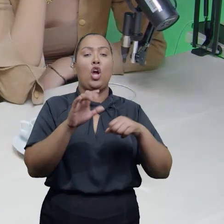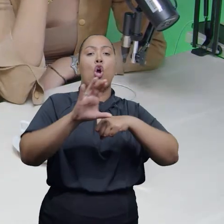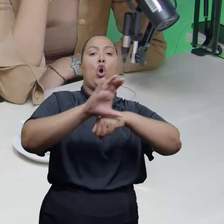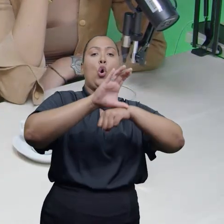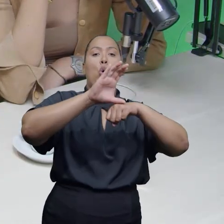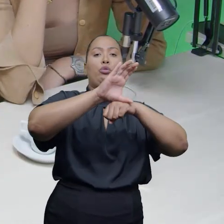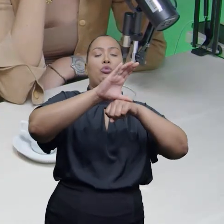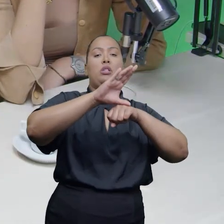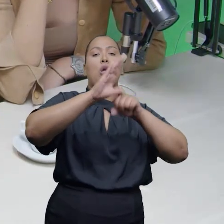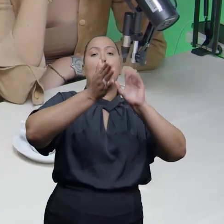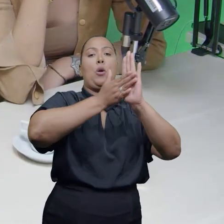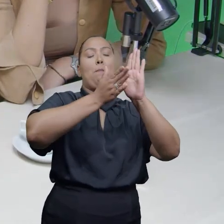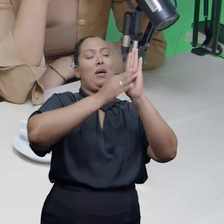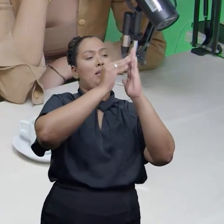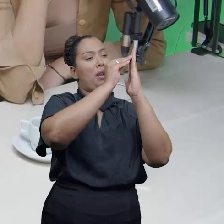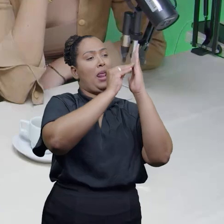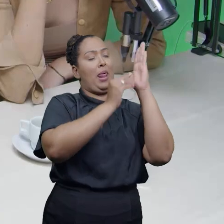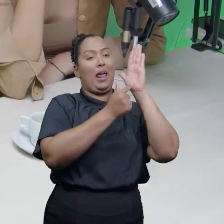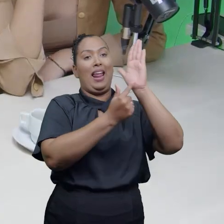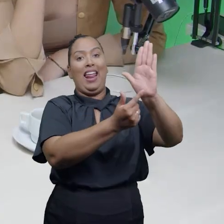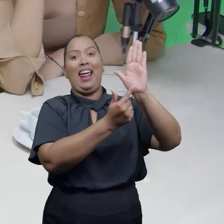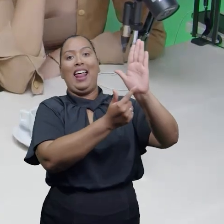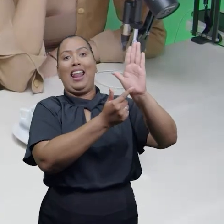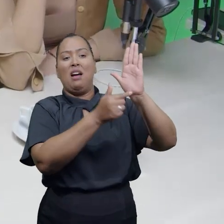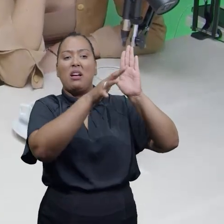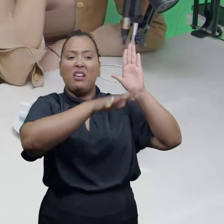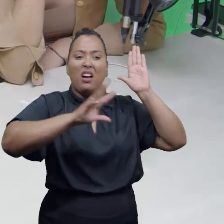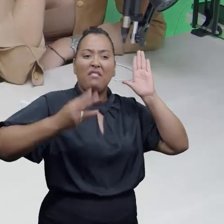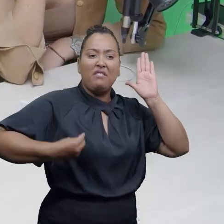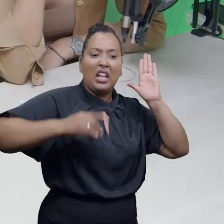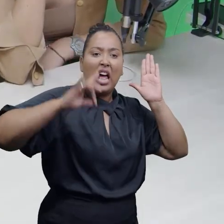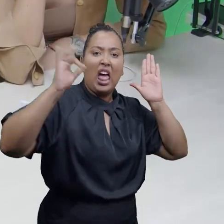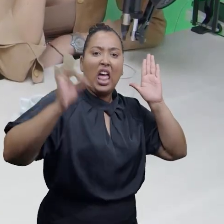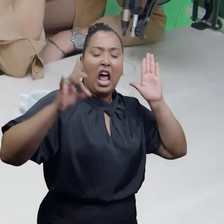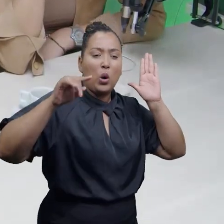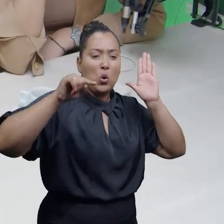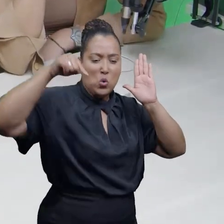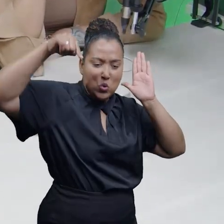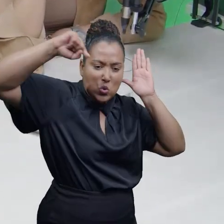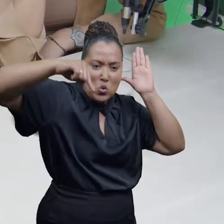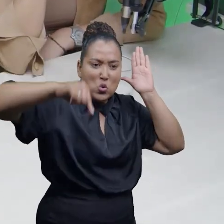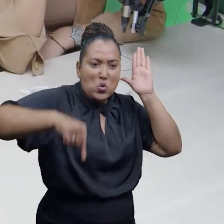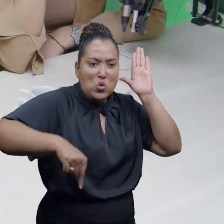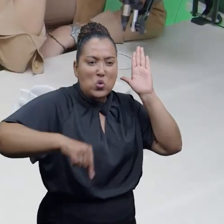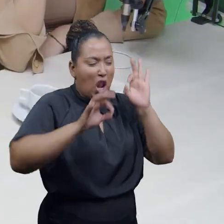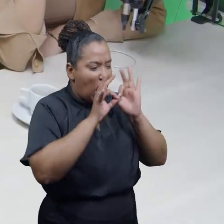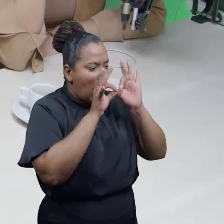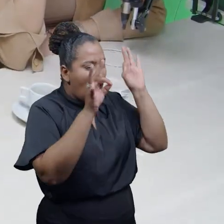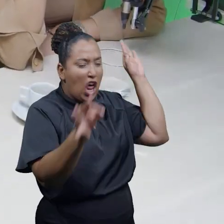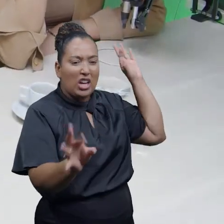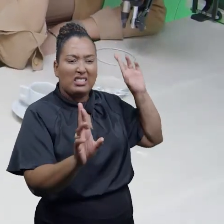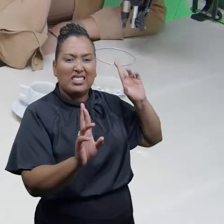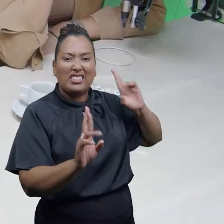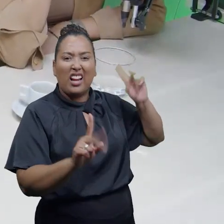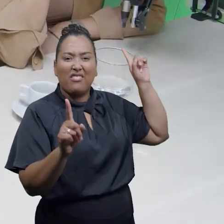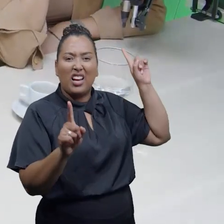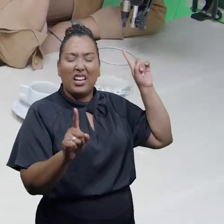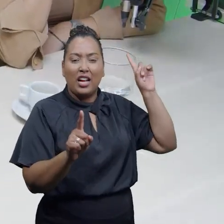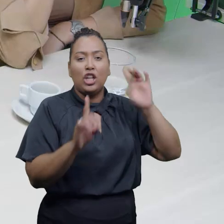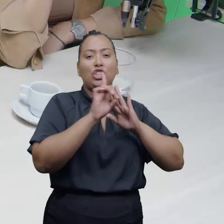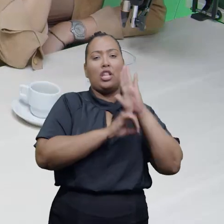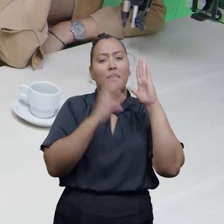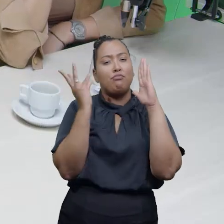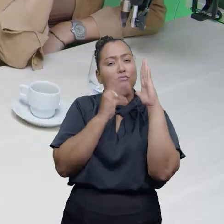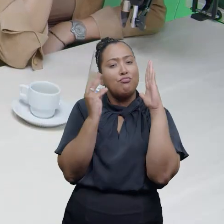entre aquilo que a Constituição promete e a realidade. Né? Existe um abismo entre isso, entre as promessas constitucionais,